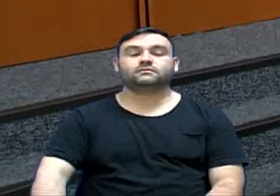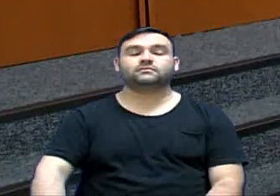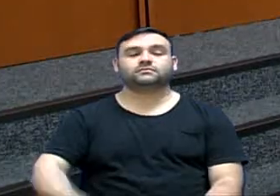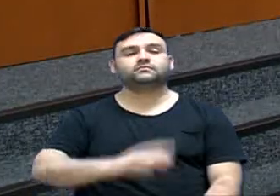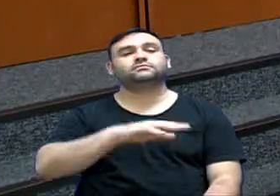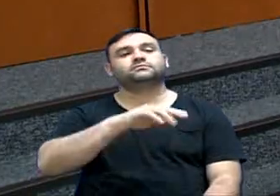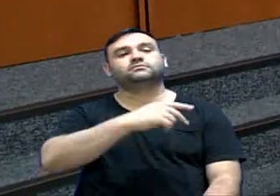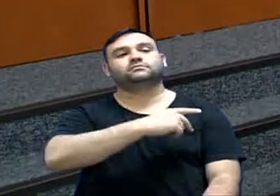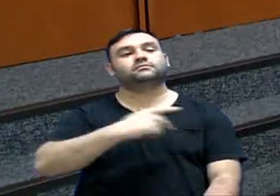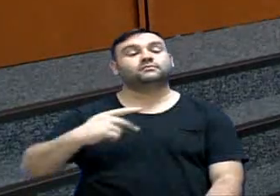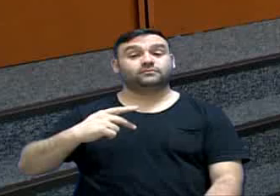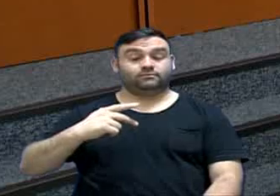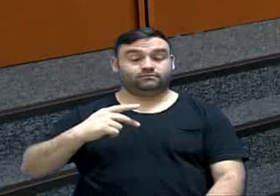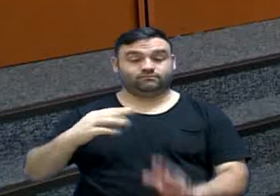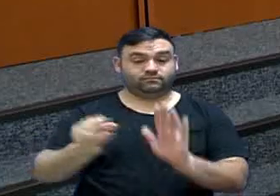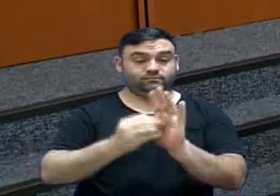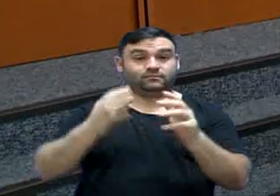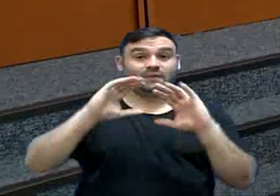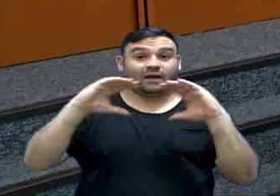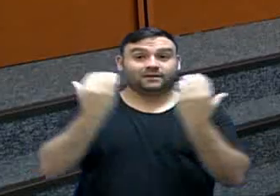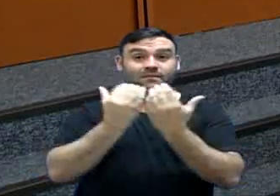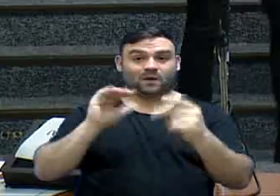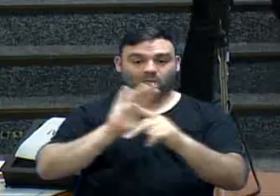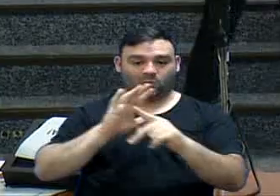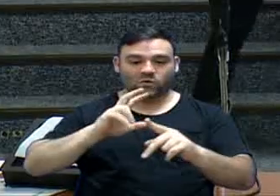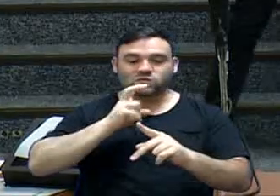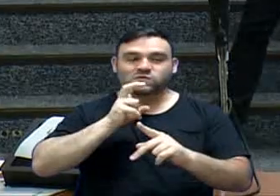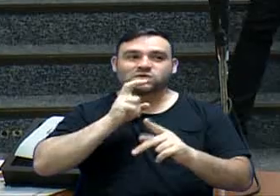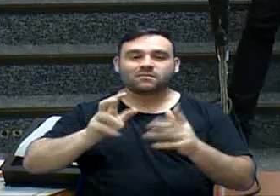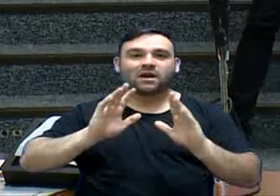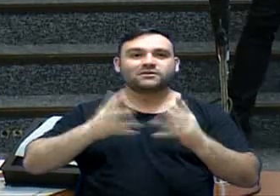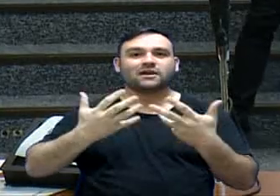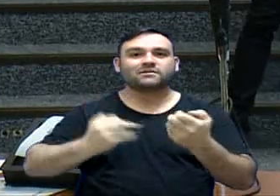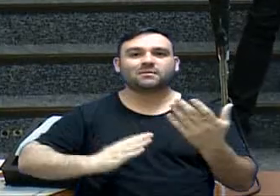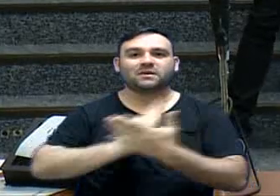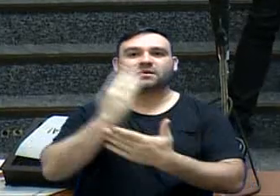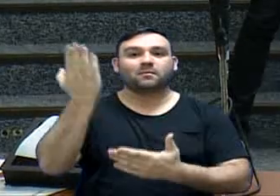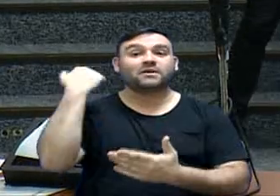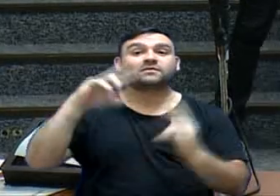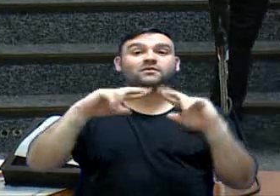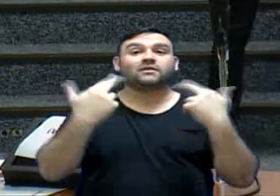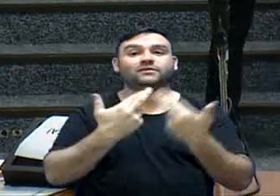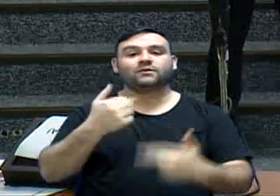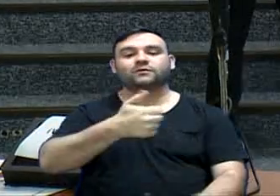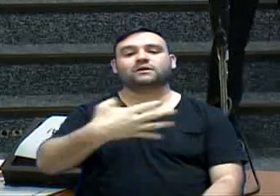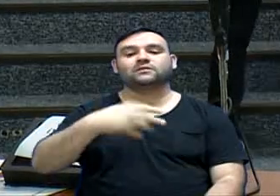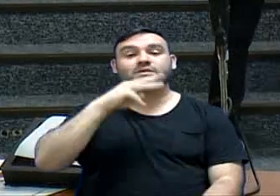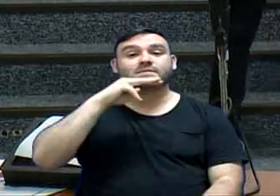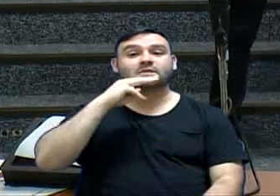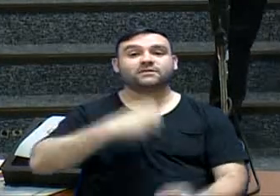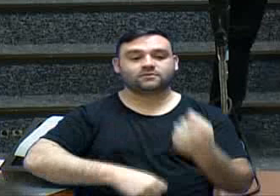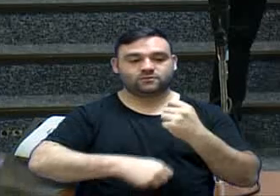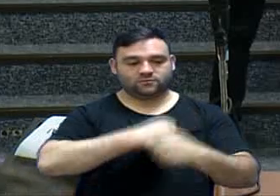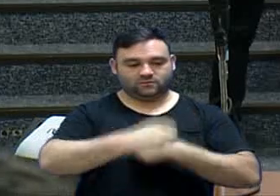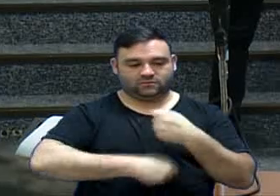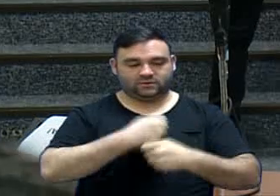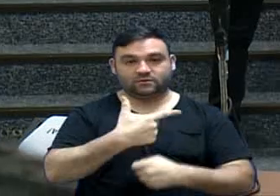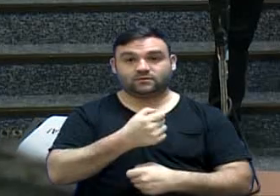Presidente, a Câmara Municipal de Sorocaba, conforme aprovado em reunião do dia 14 de março de